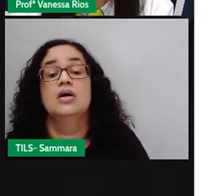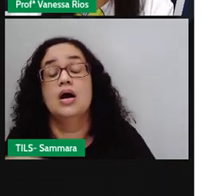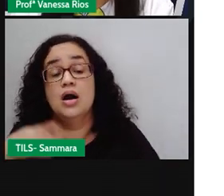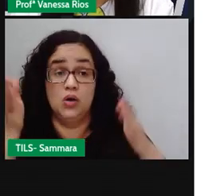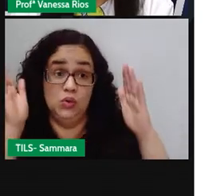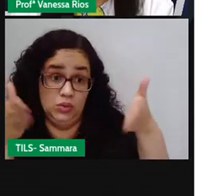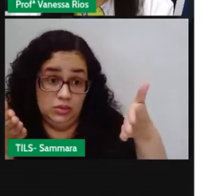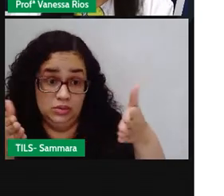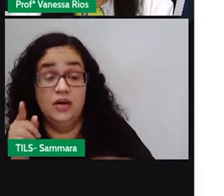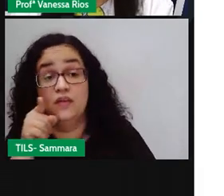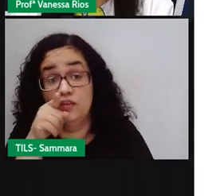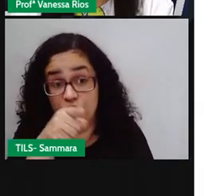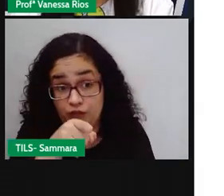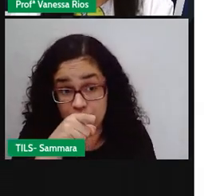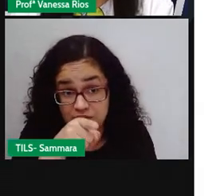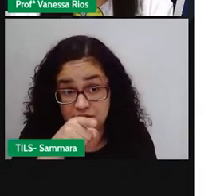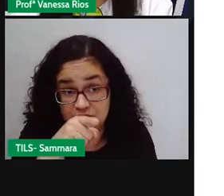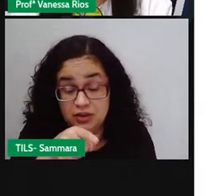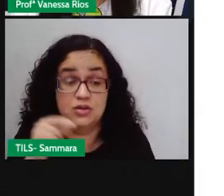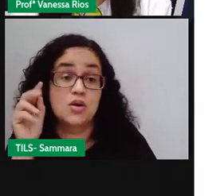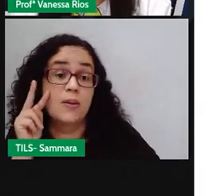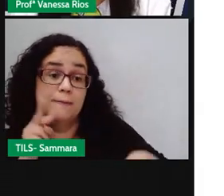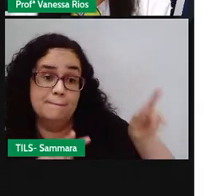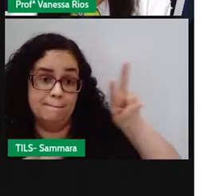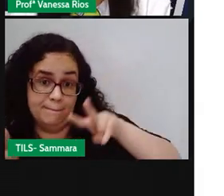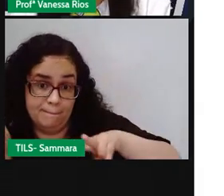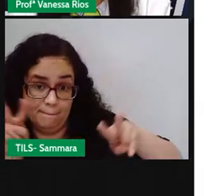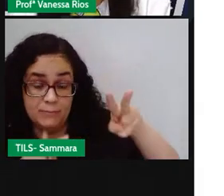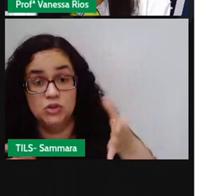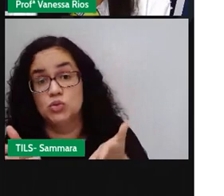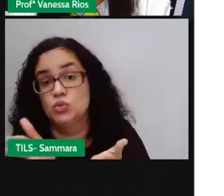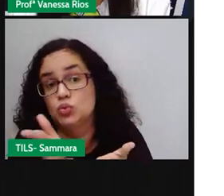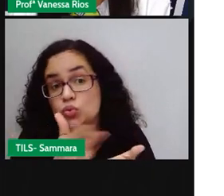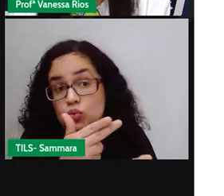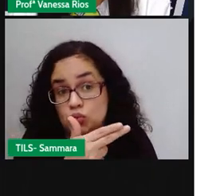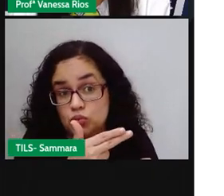Pois é, agora é com você. Observaram aí que as figuras